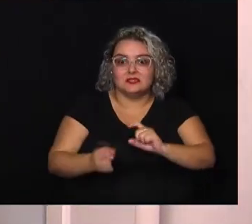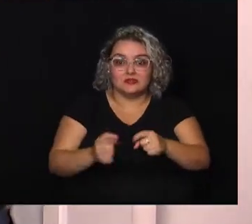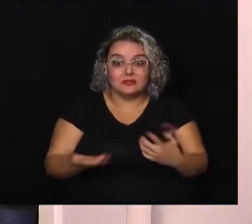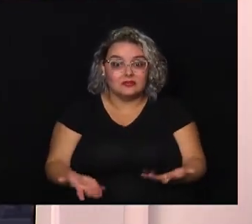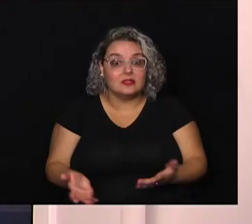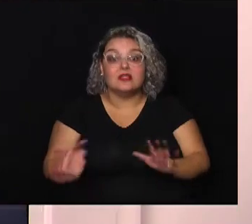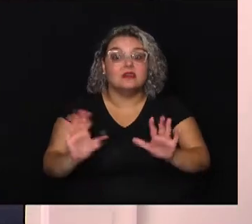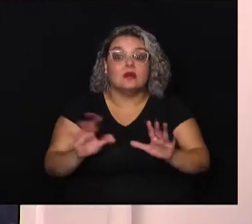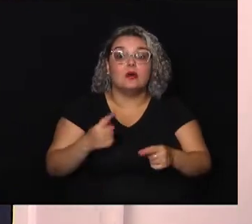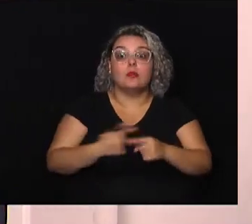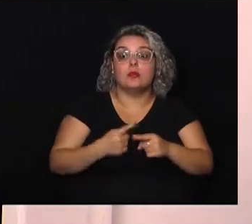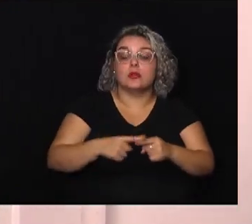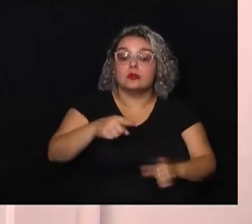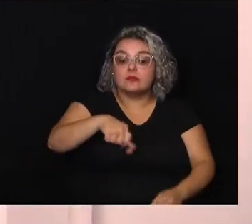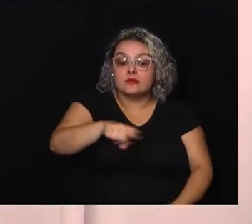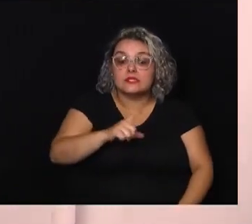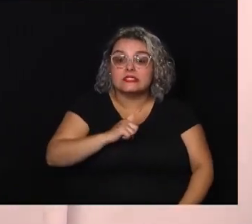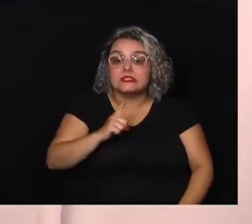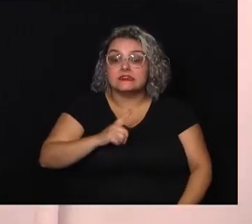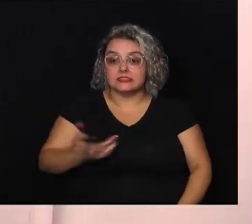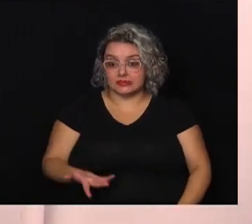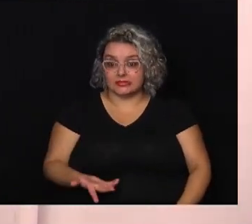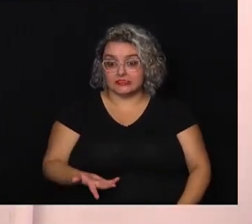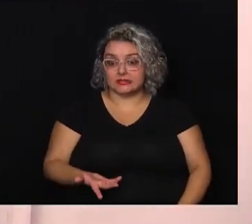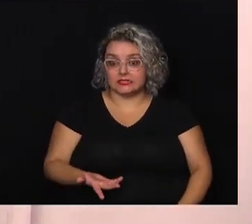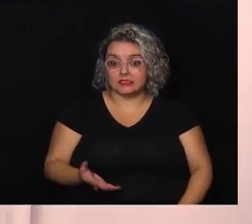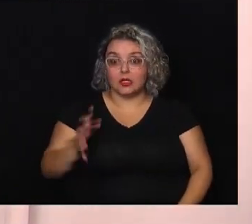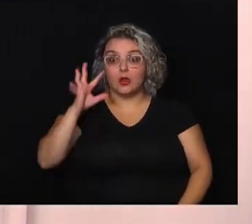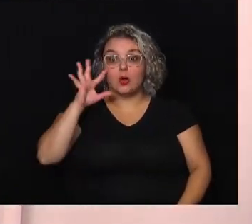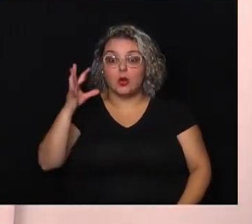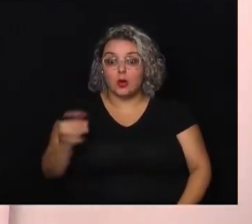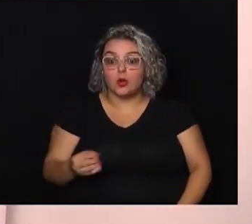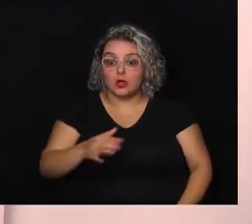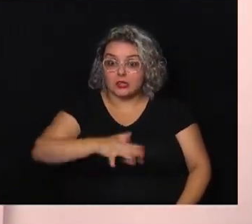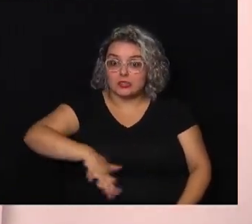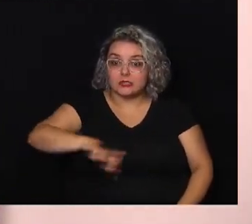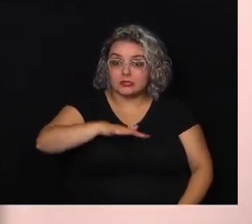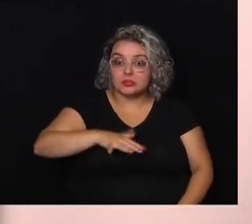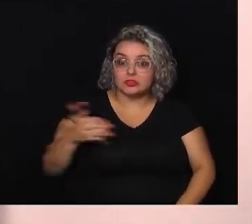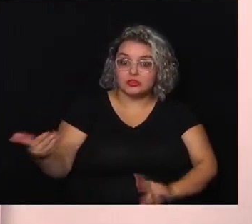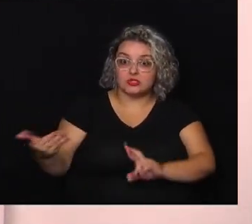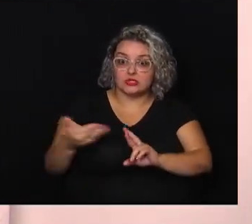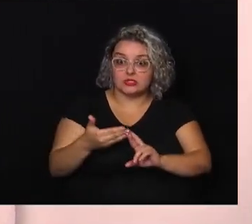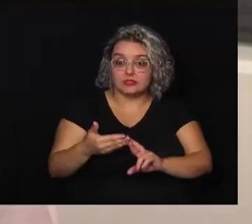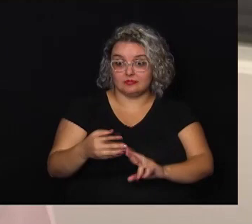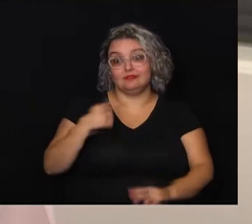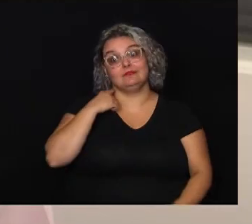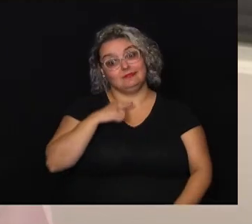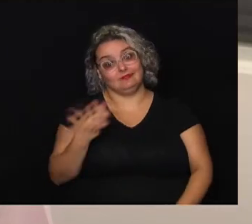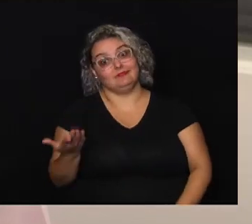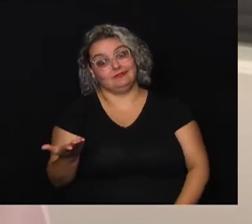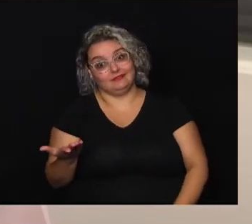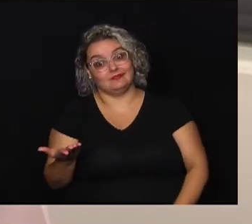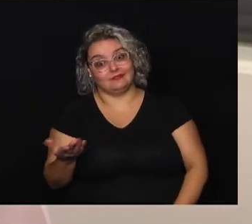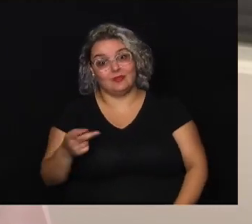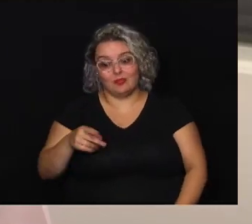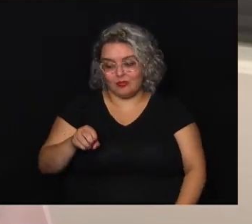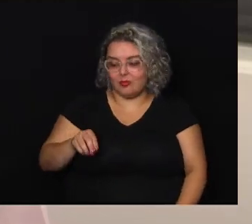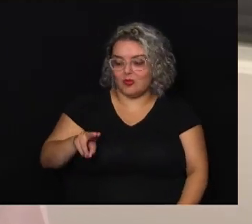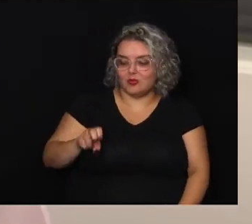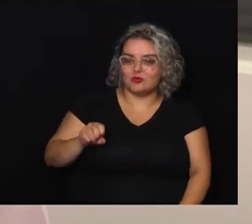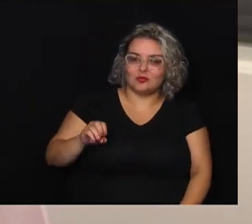não, é porque vocês têm um conhecimento aqui na região que são de referência, e eles são de Minas Gerais, né? É de Pouso Alegre, então